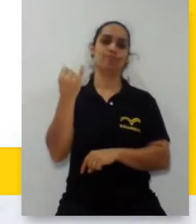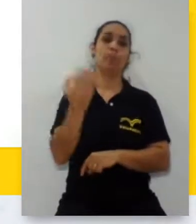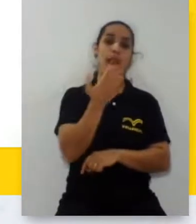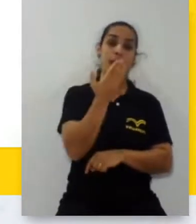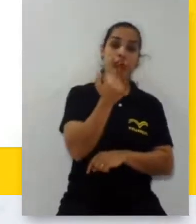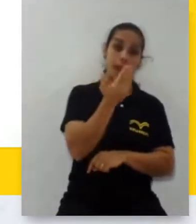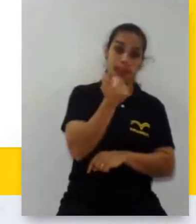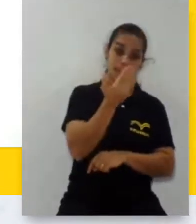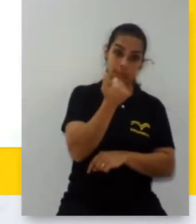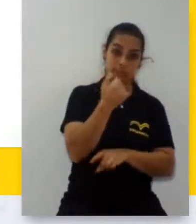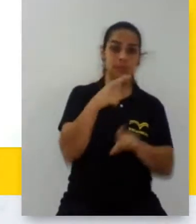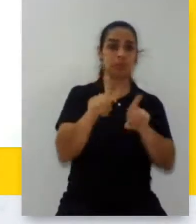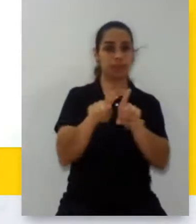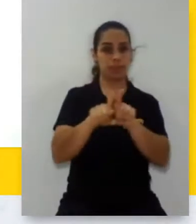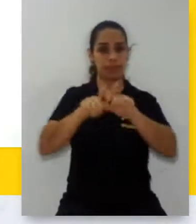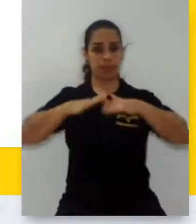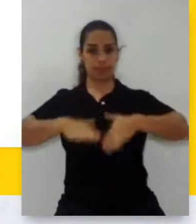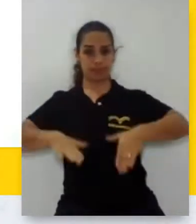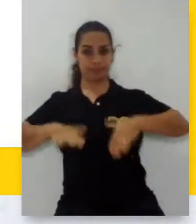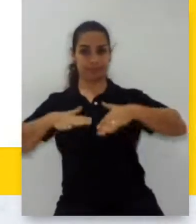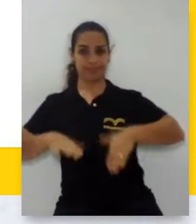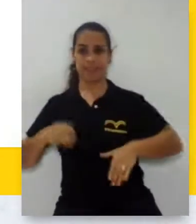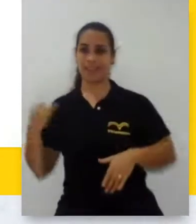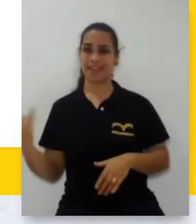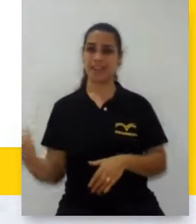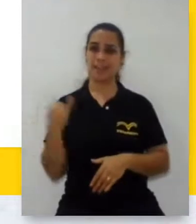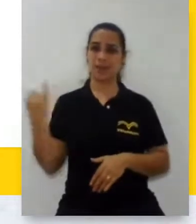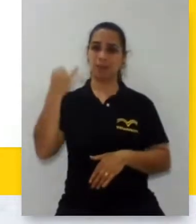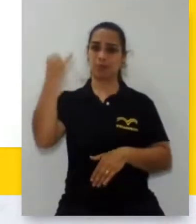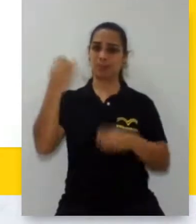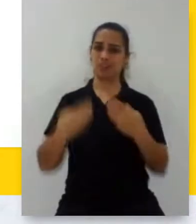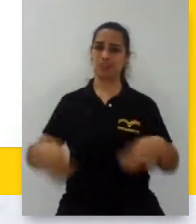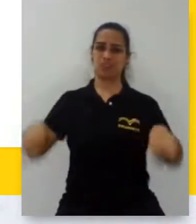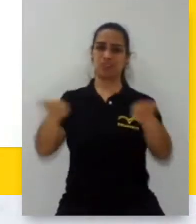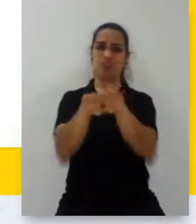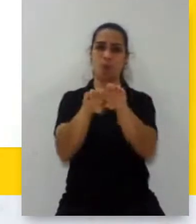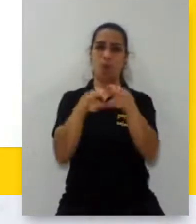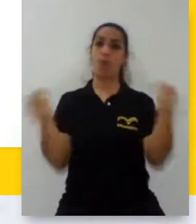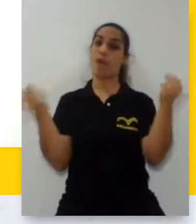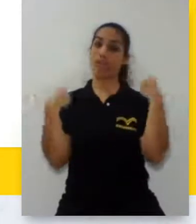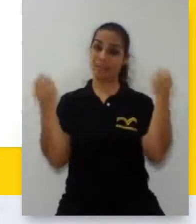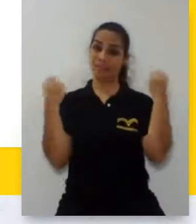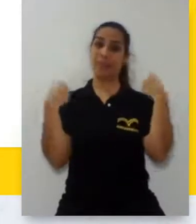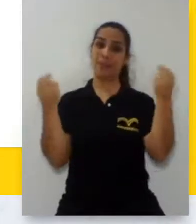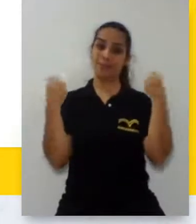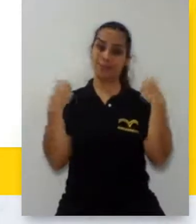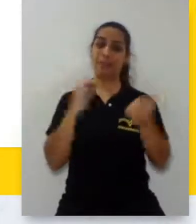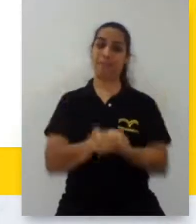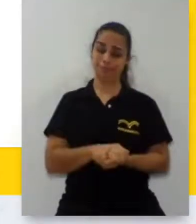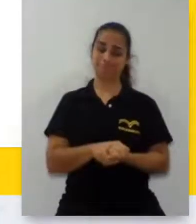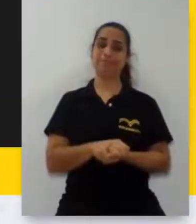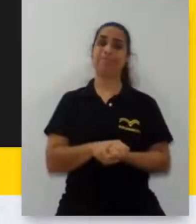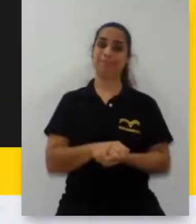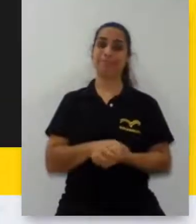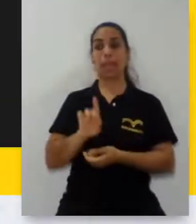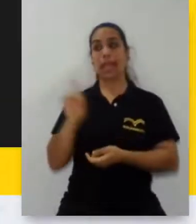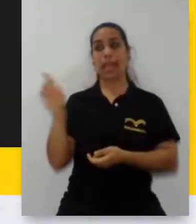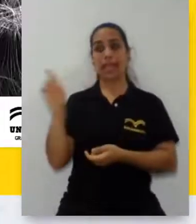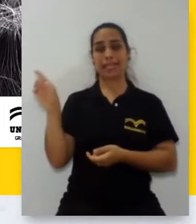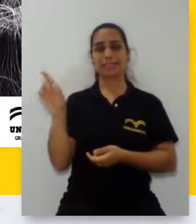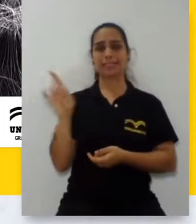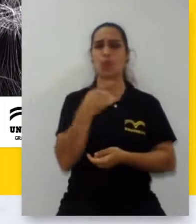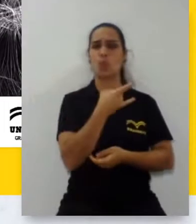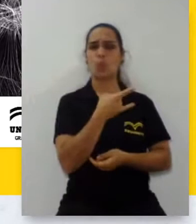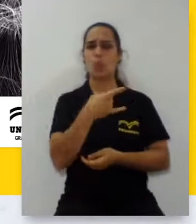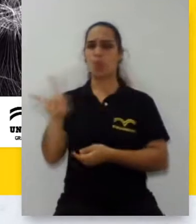tenha cuidado com todas essas questões. E o meu último slide, pessoal, e eu prometo que é o último, eu